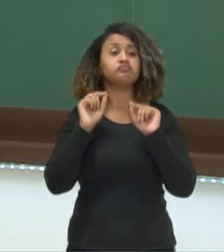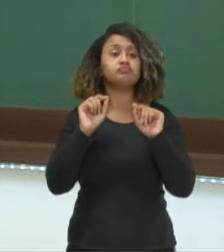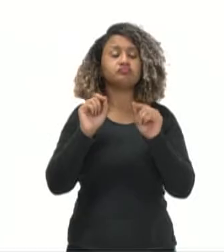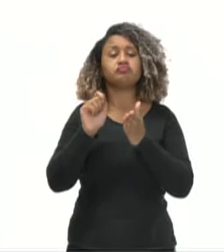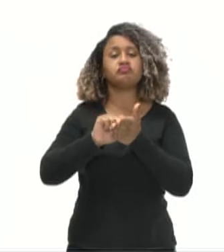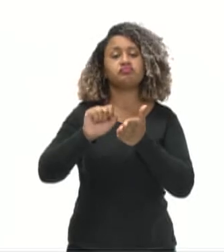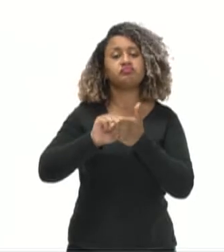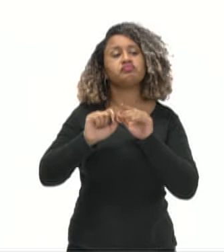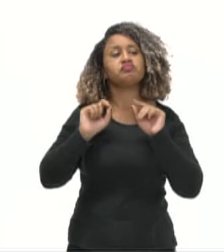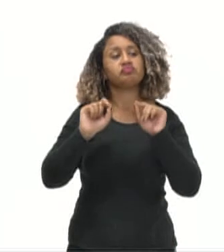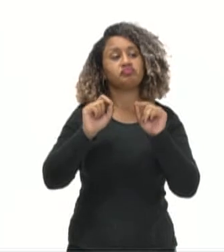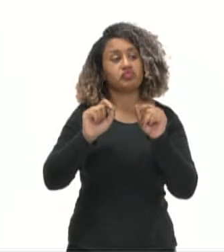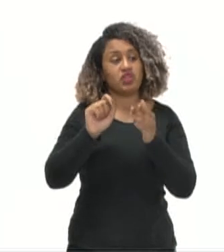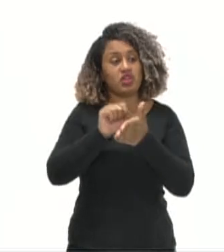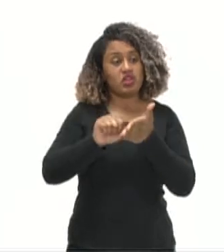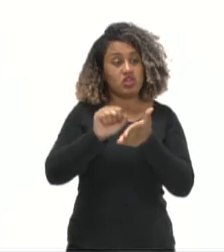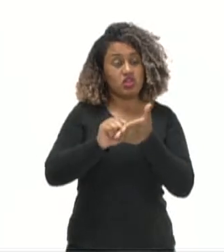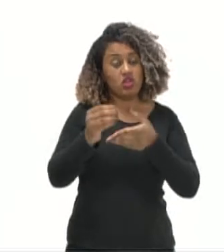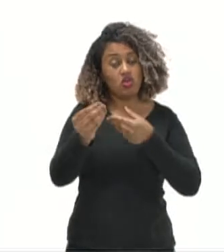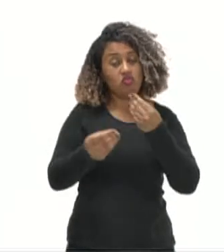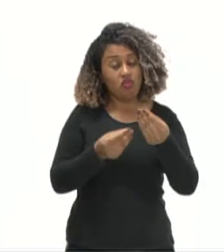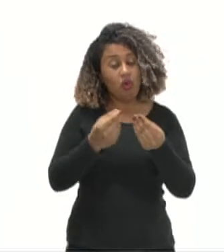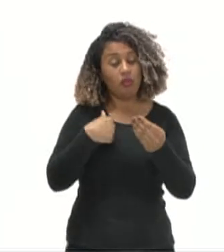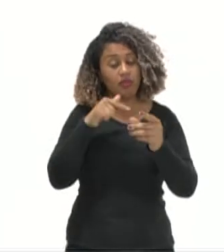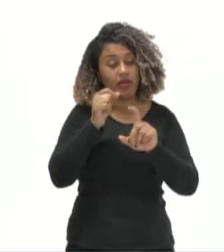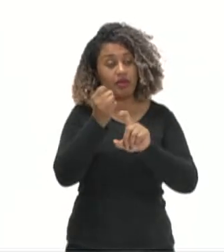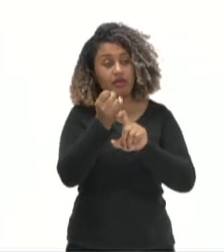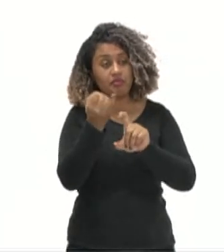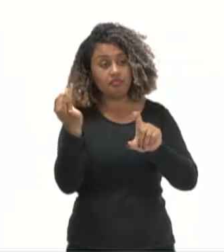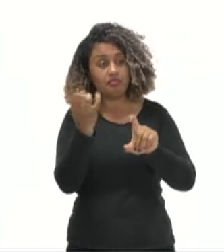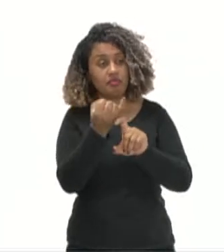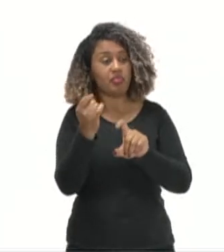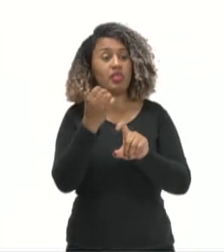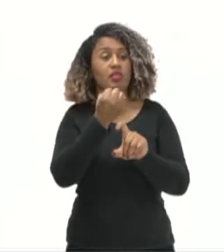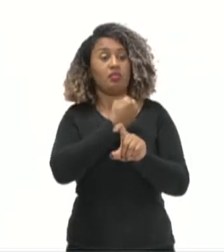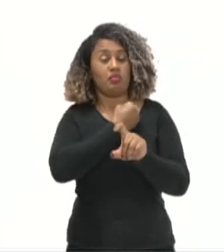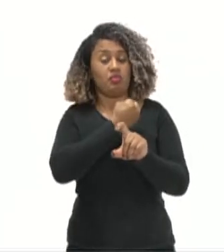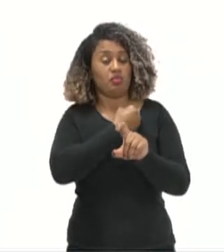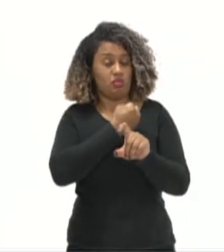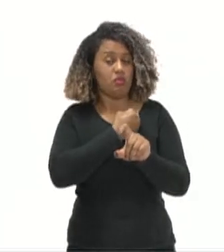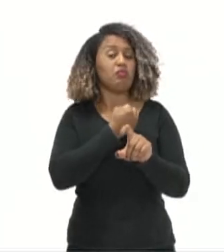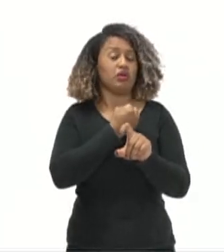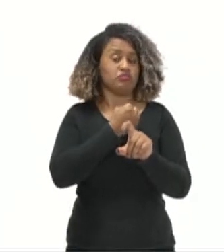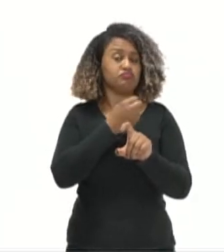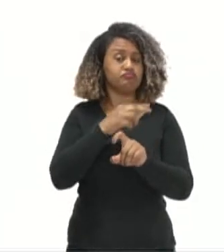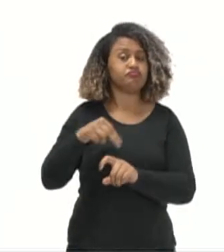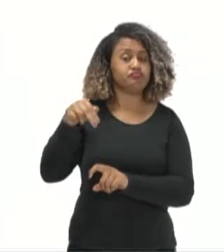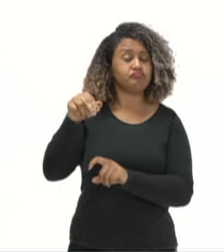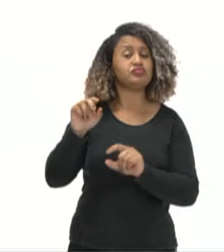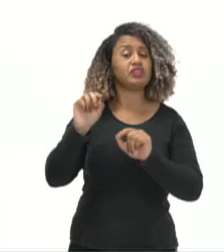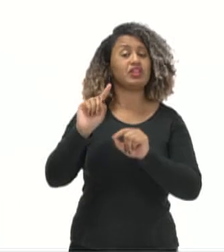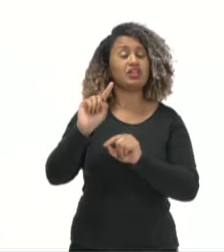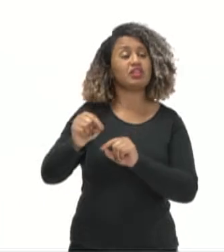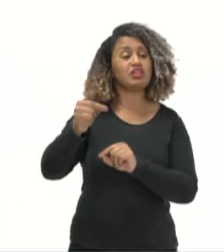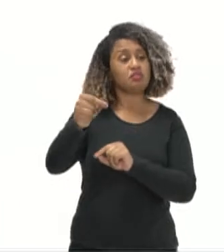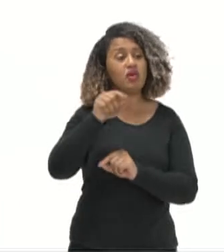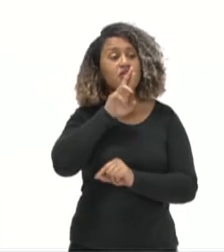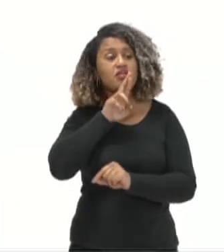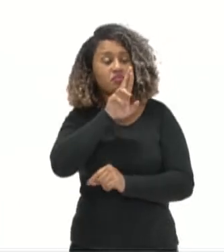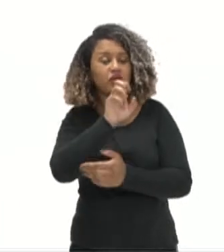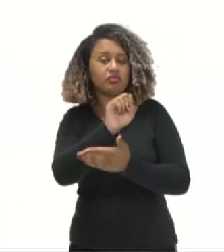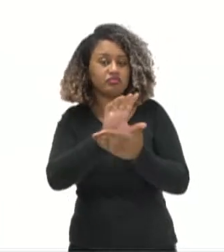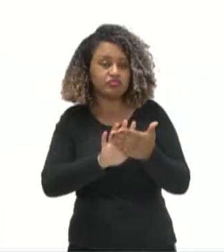assim, escreva as potências com os números naturais e depois